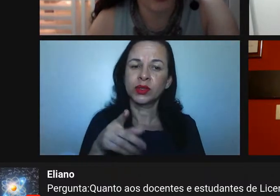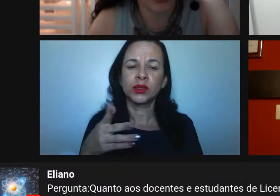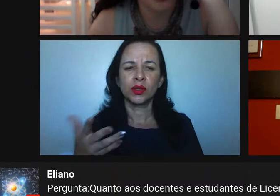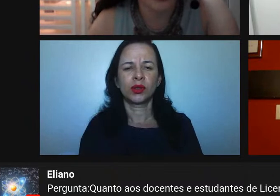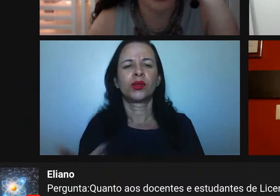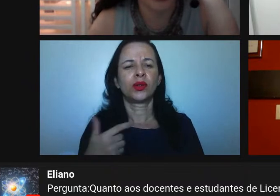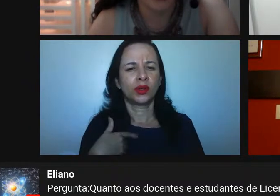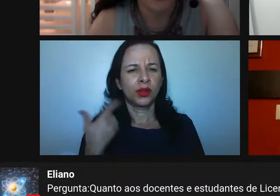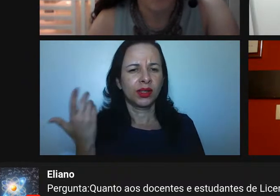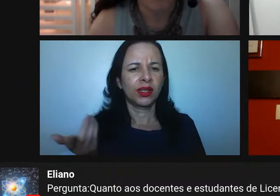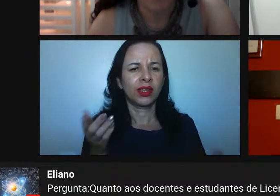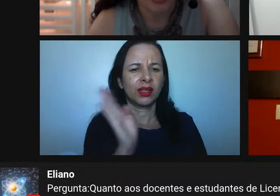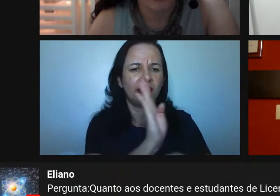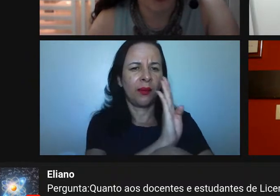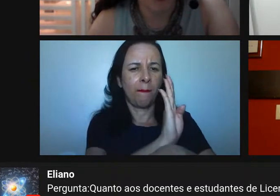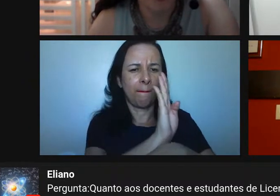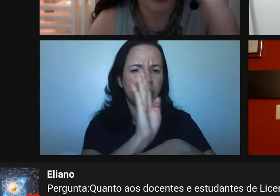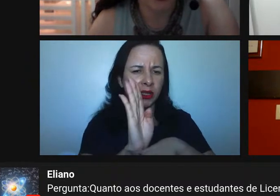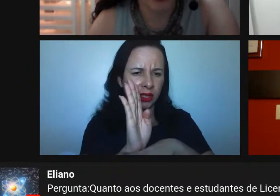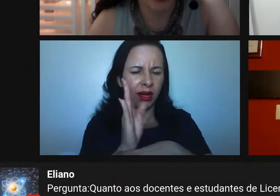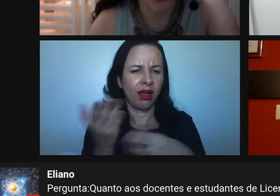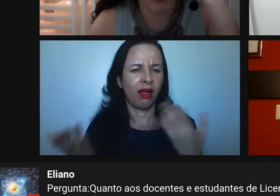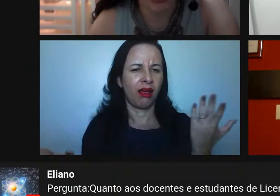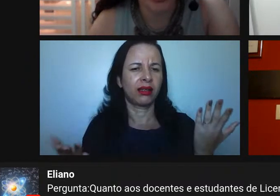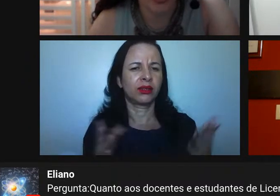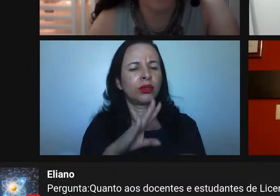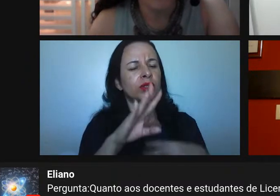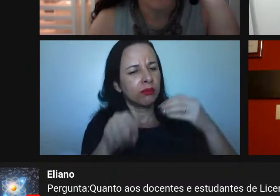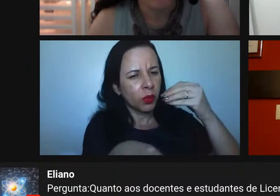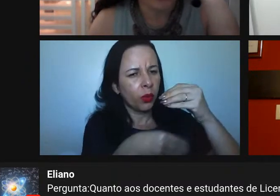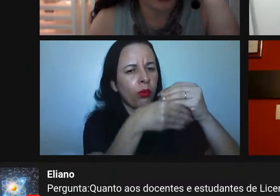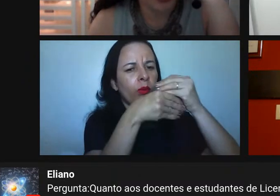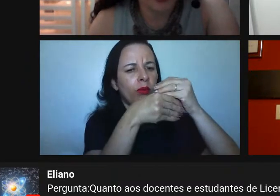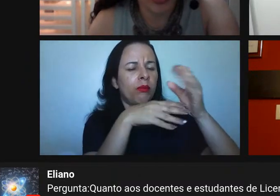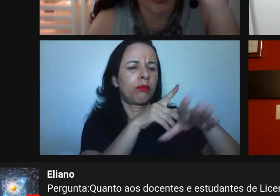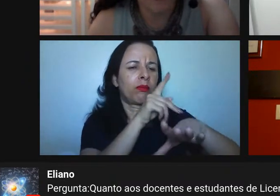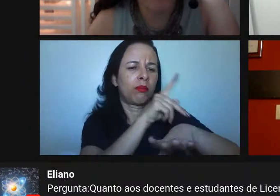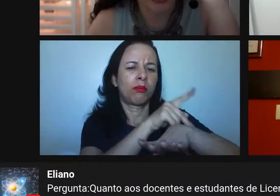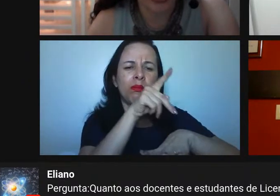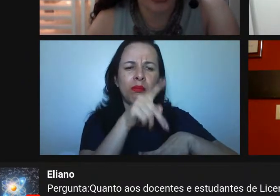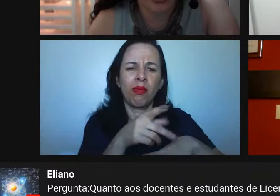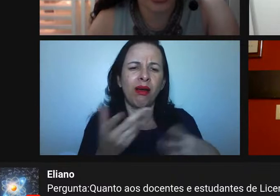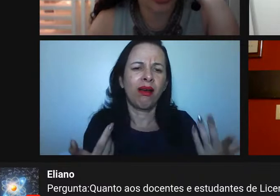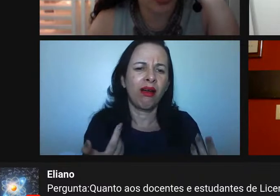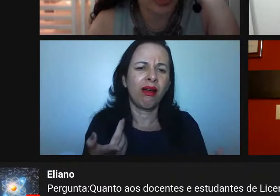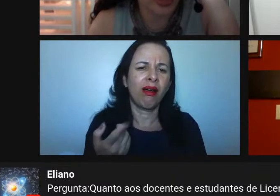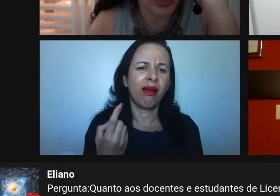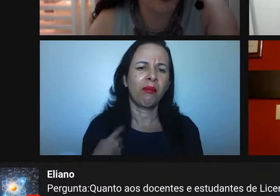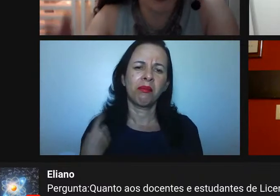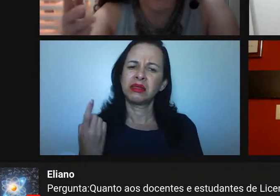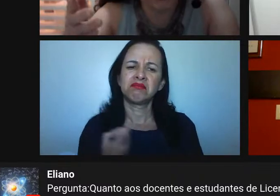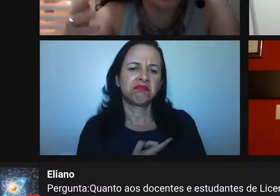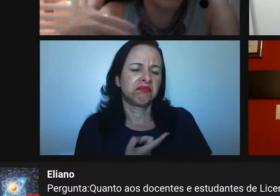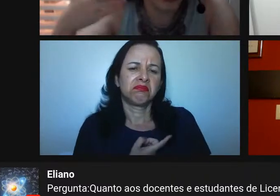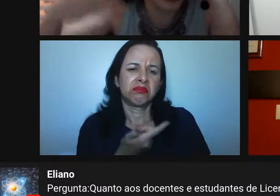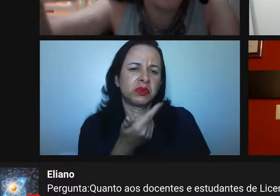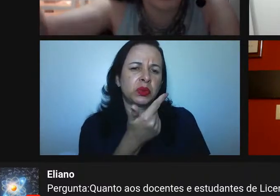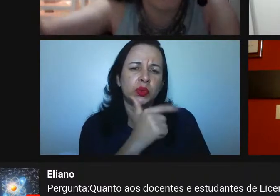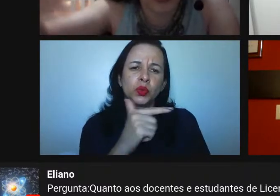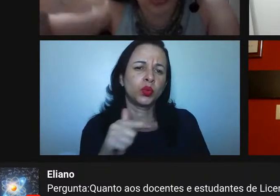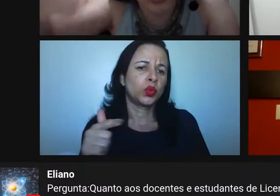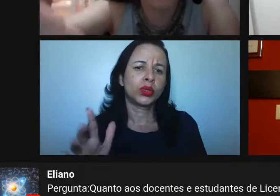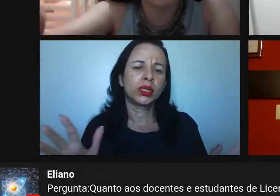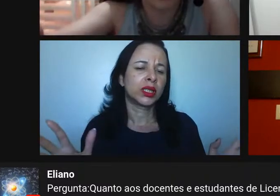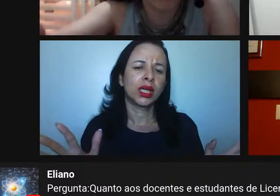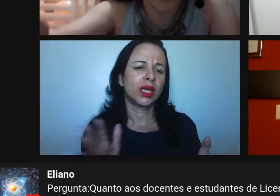bacharelado né agora a gente até faz uma complementação pedagógica e tal mas a gente não é a gente não pensa como você falou